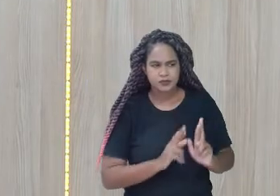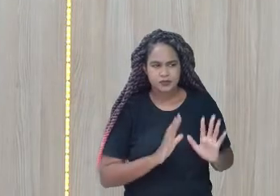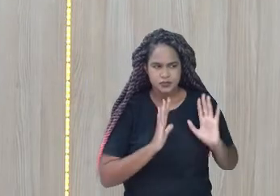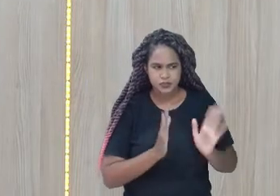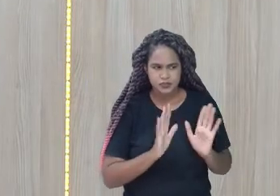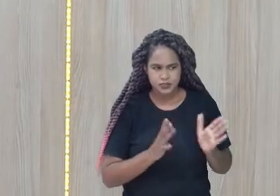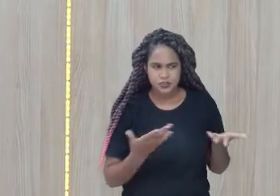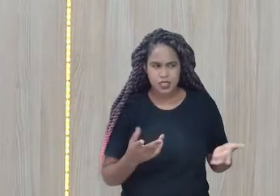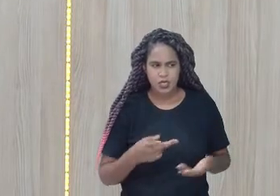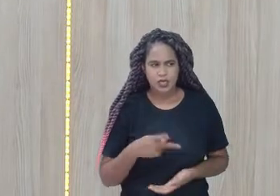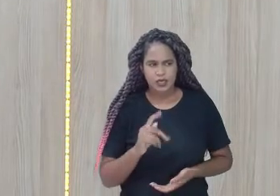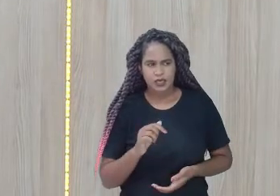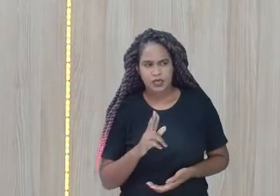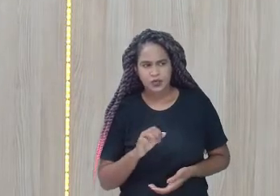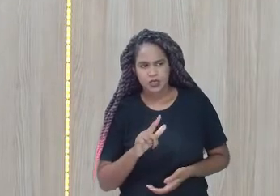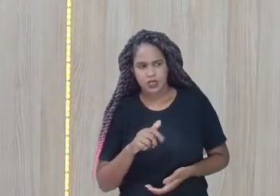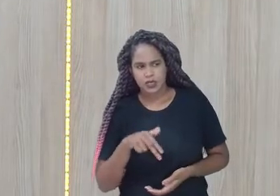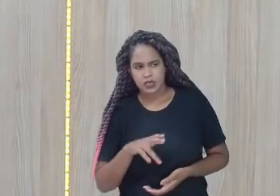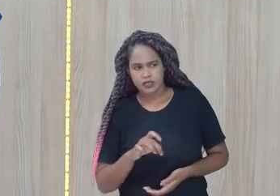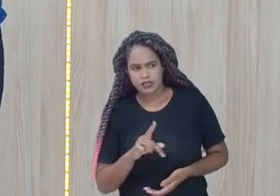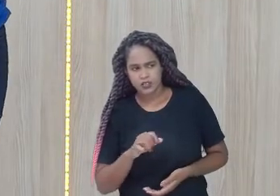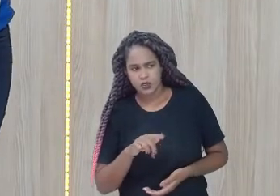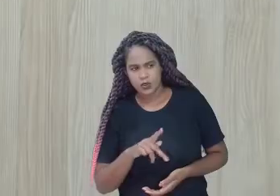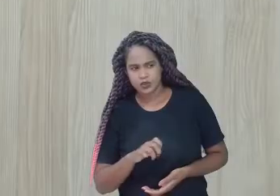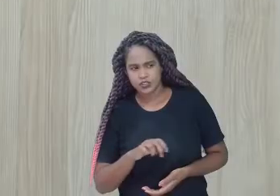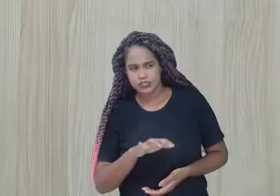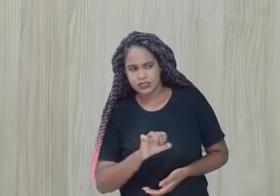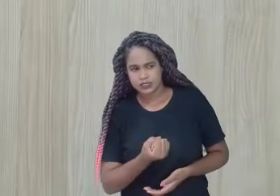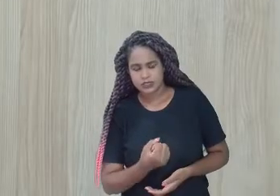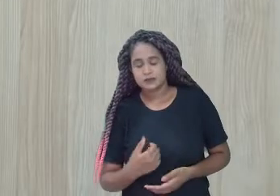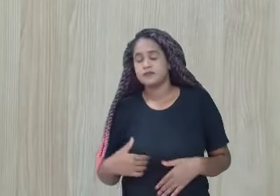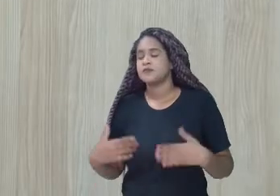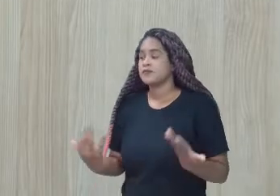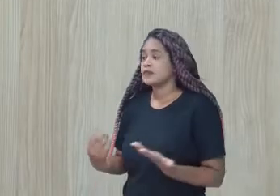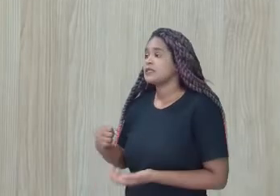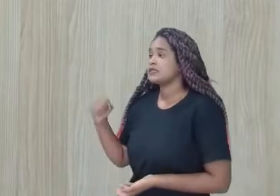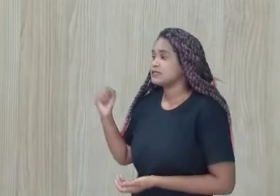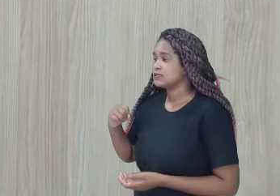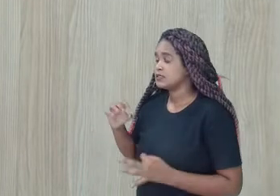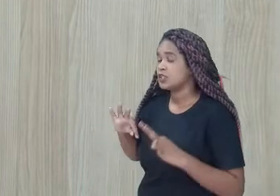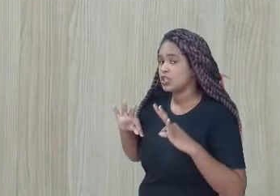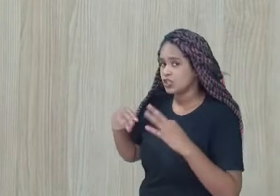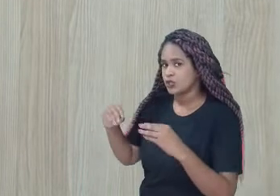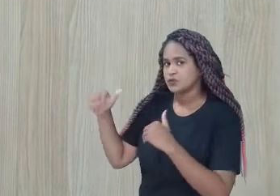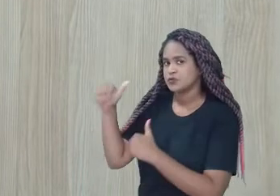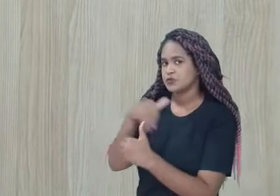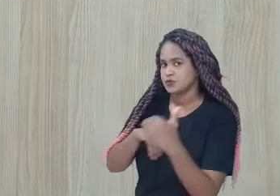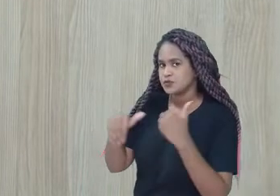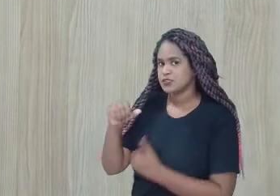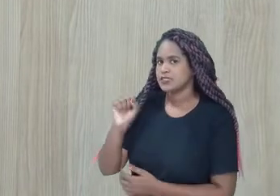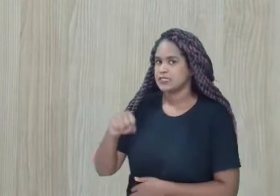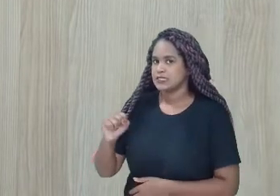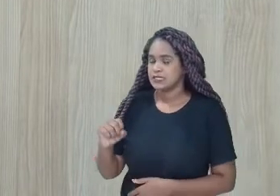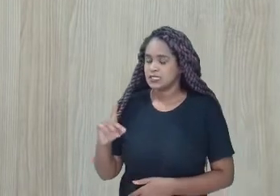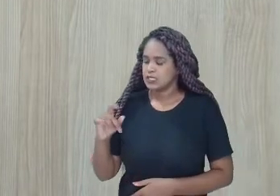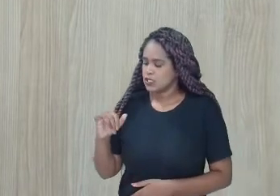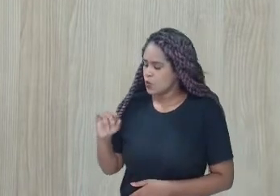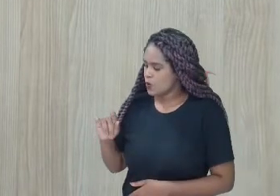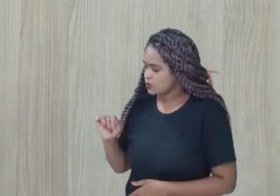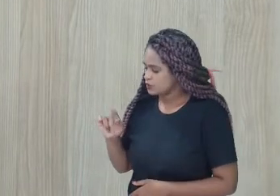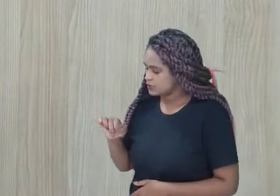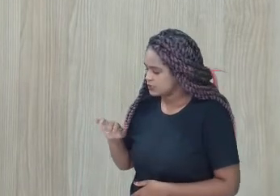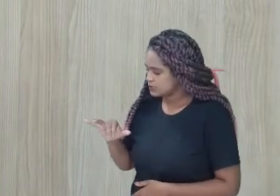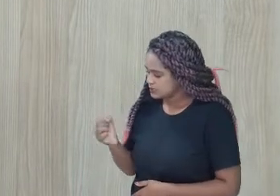já? Caroline, Diógenes? Estão sim, Cláudia, estão bem participativos, né? A questão aí de Diógenes,